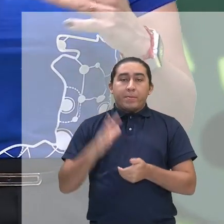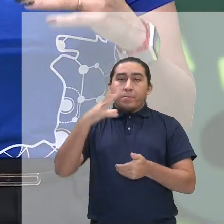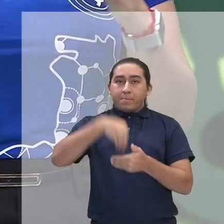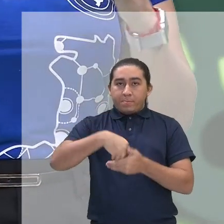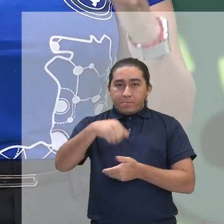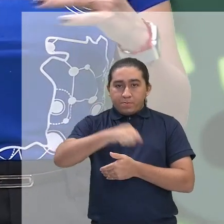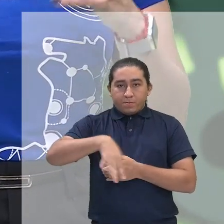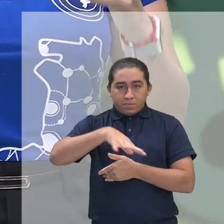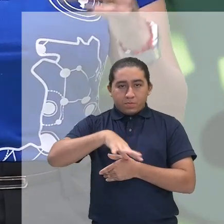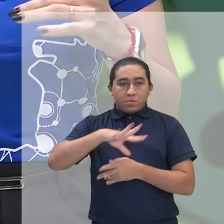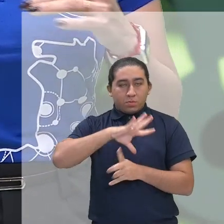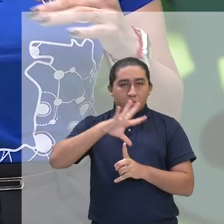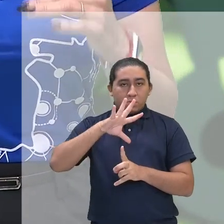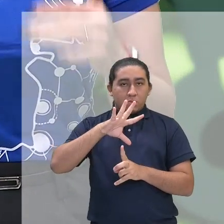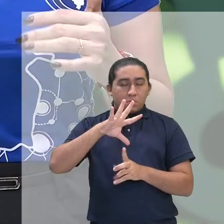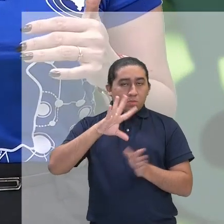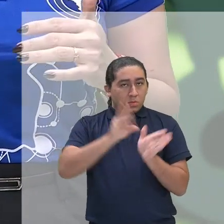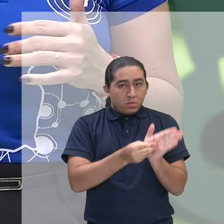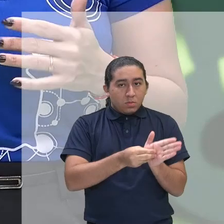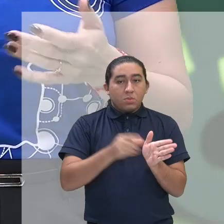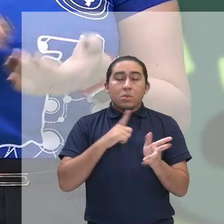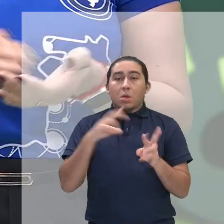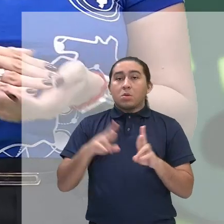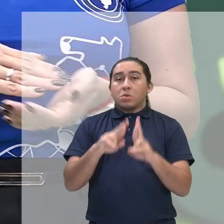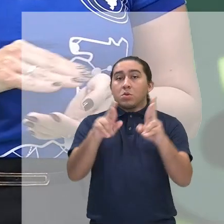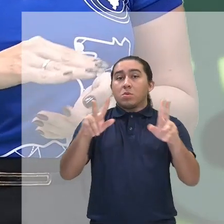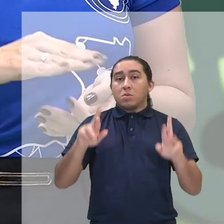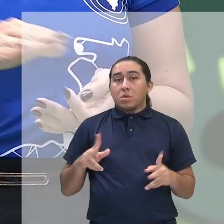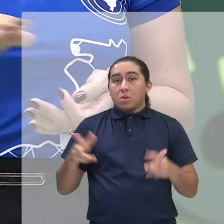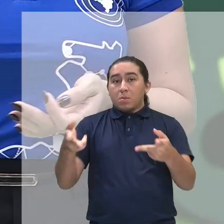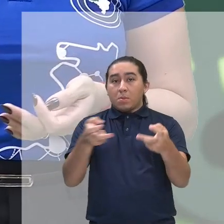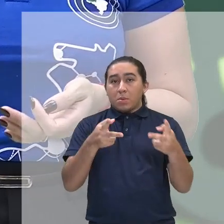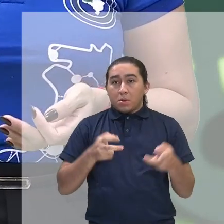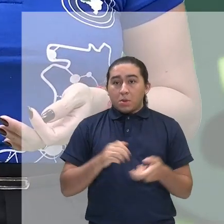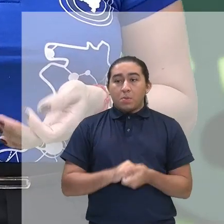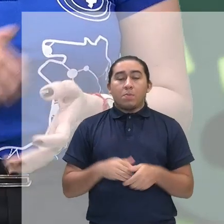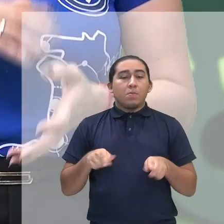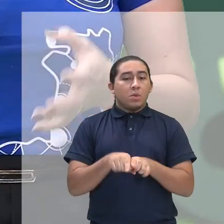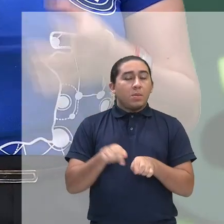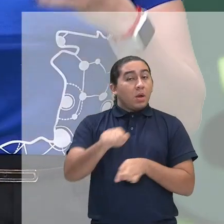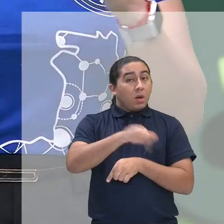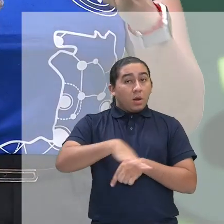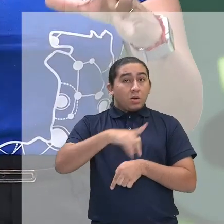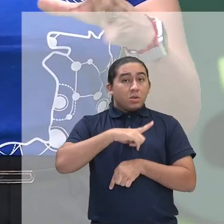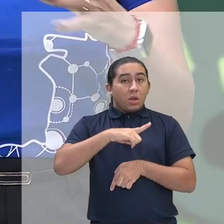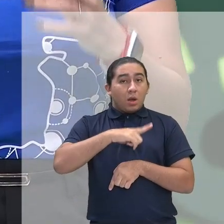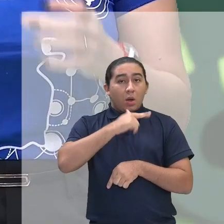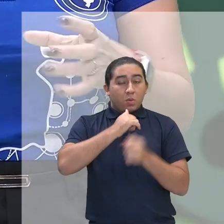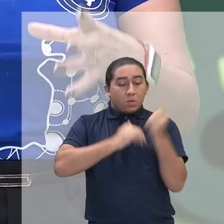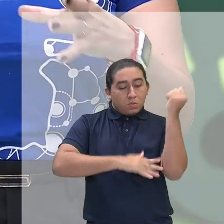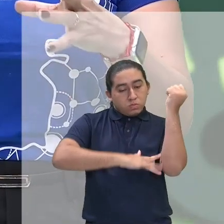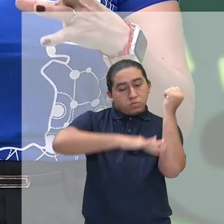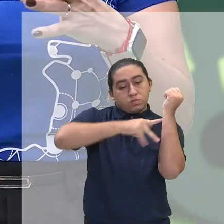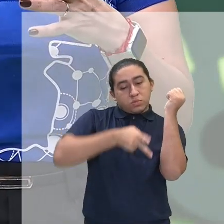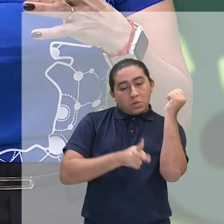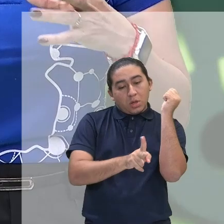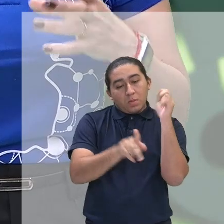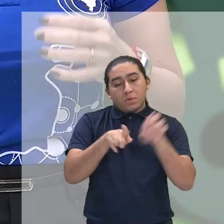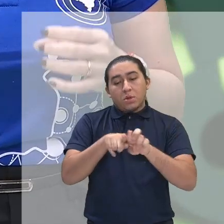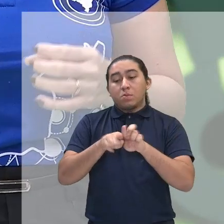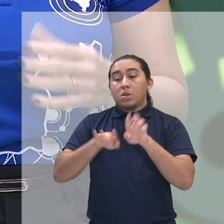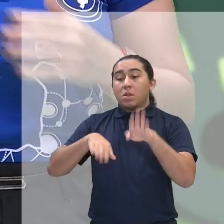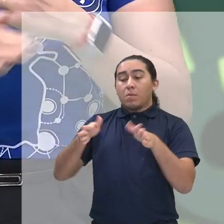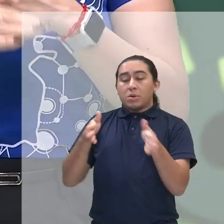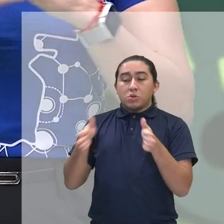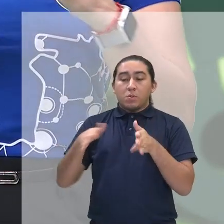existem também diferenças dessas planícies, né? Tem áreas que estão sempre inundadas, áreas que são inundadas dependendo do período